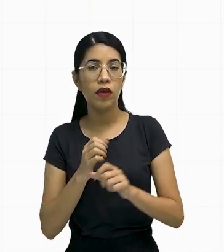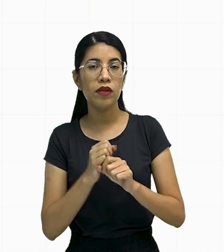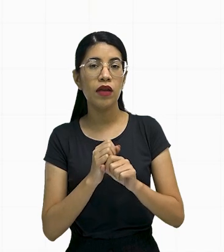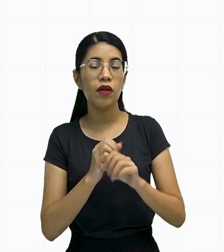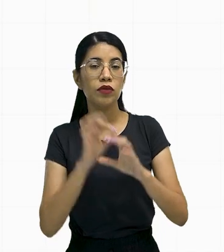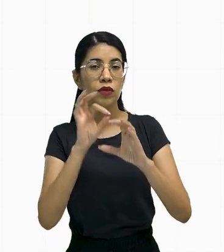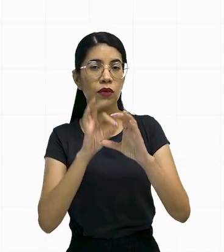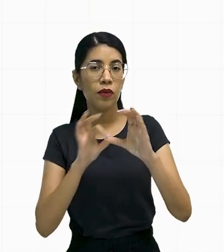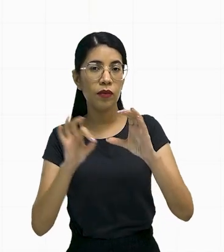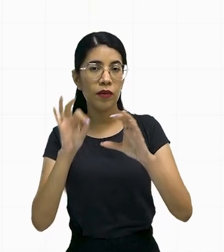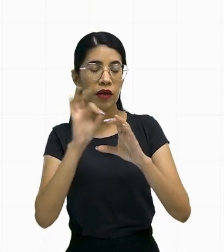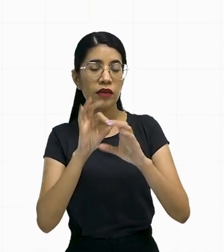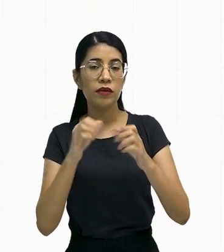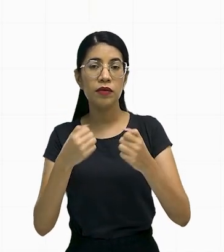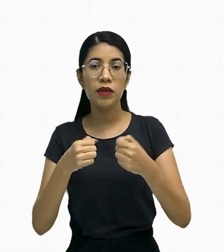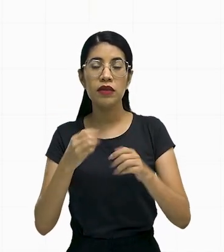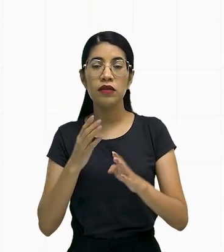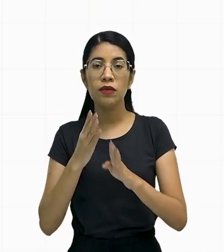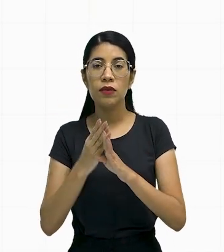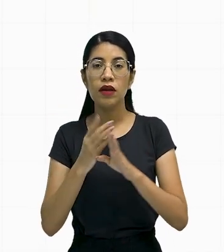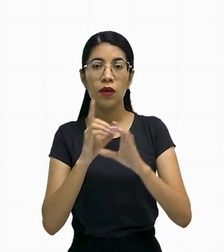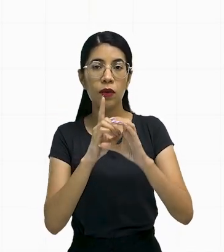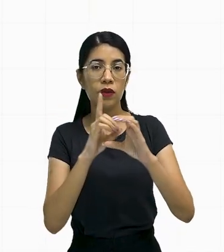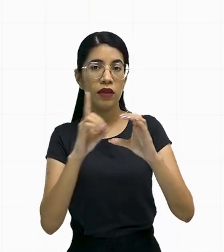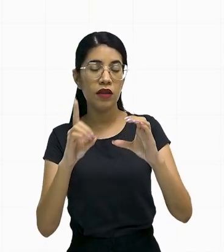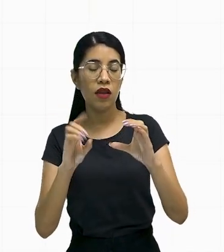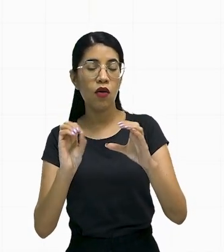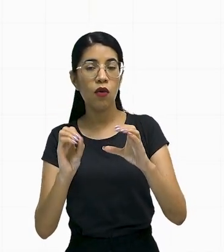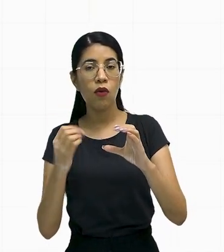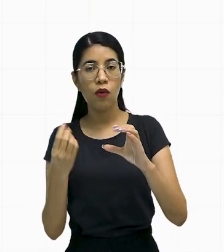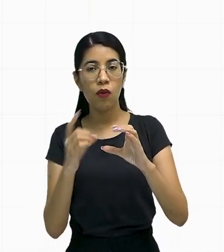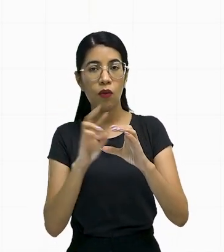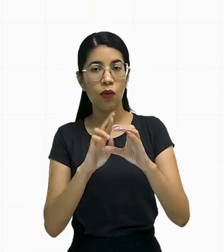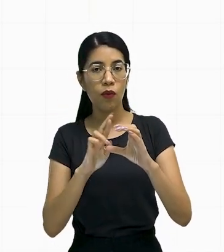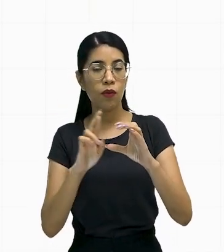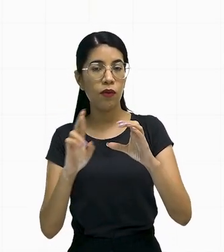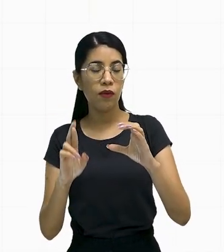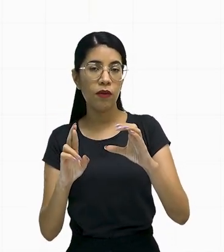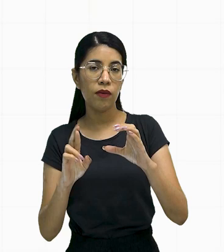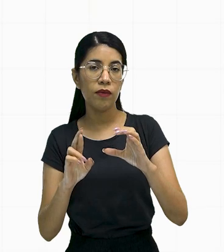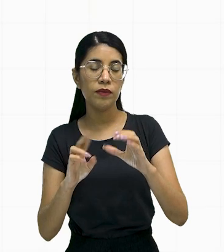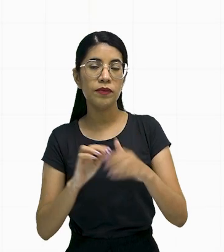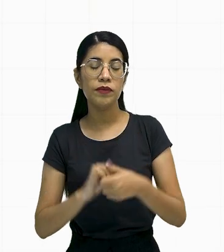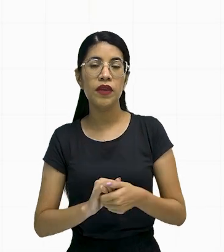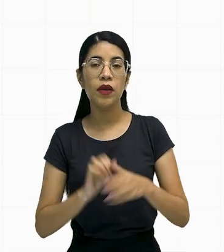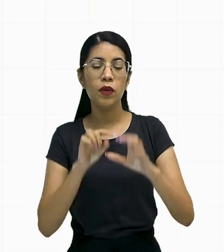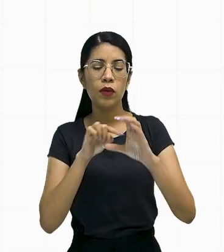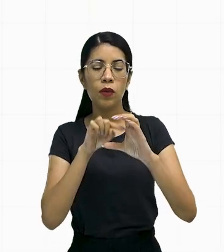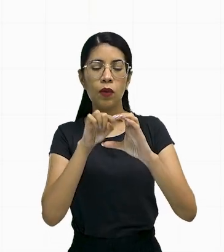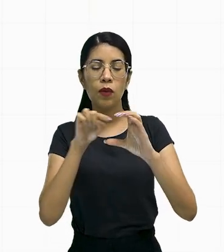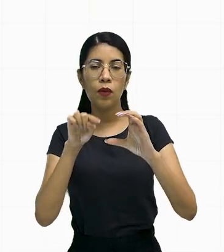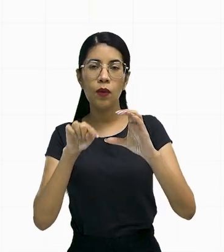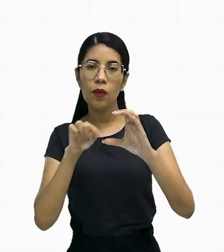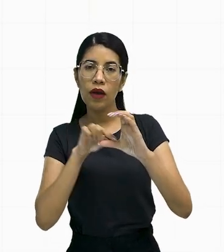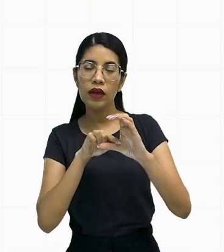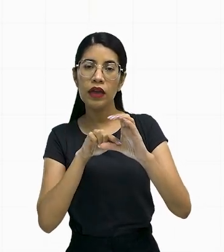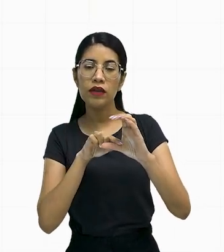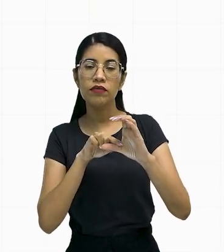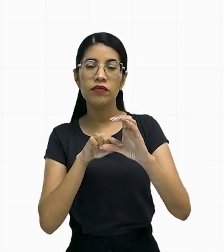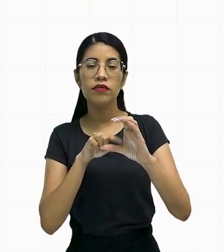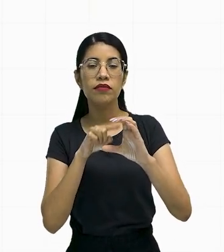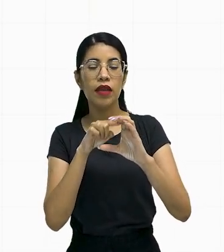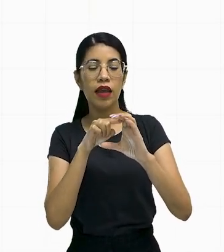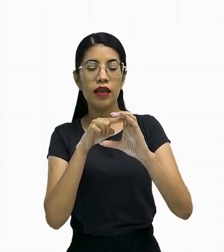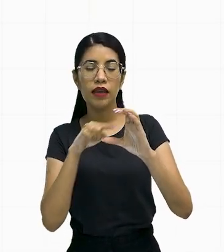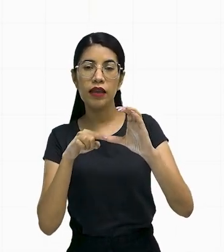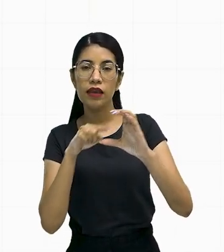o diâmetro ou o raio. Desse quadrado, o que acontece? Se eu ligar esses dois pontos, o